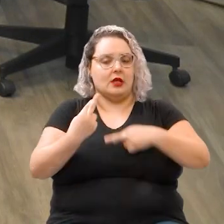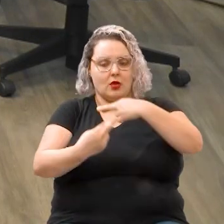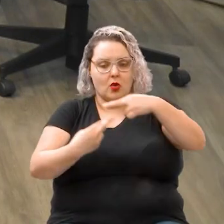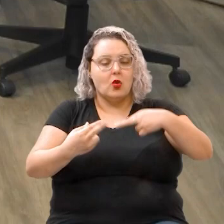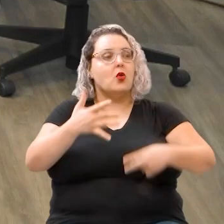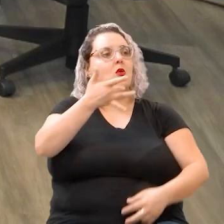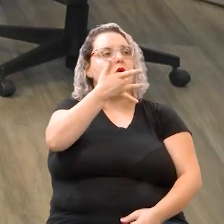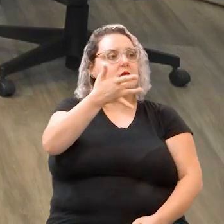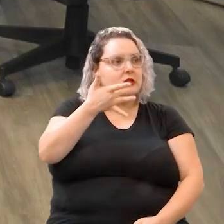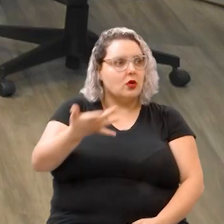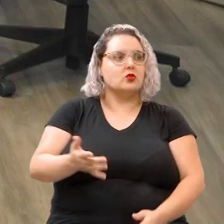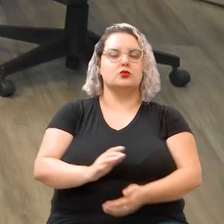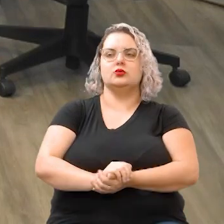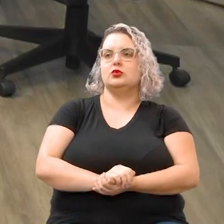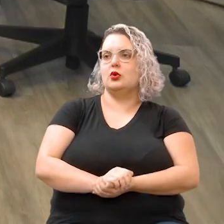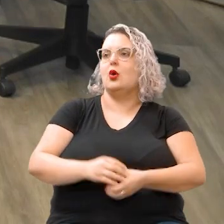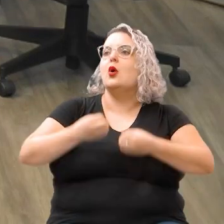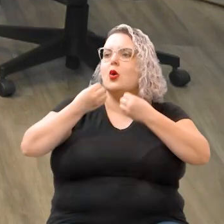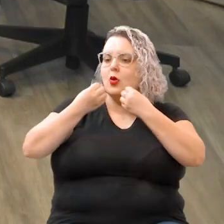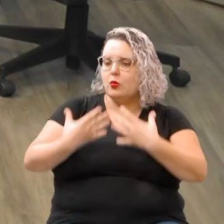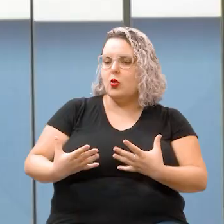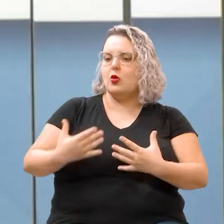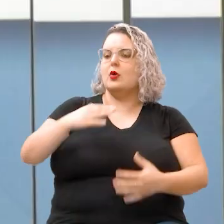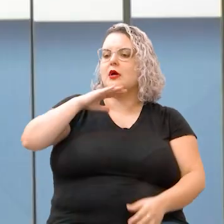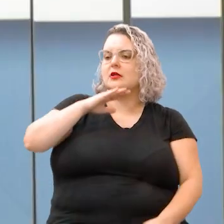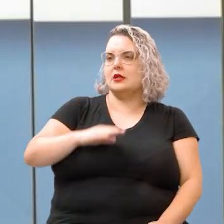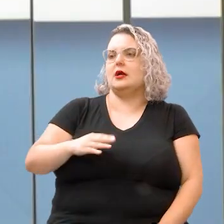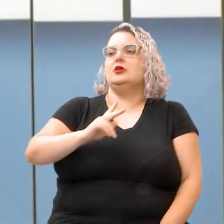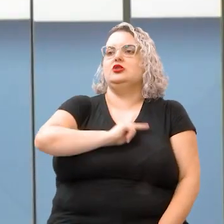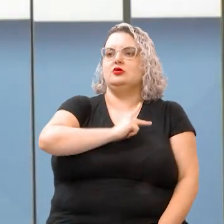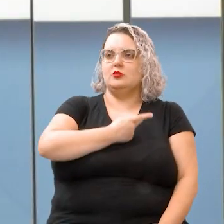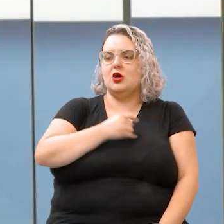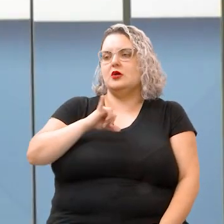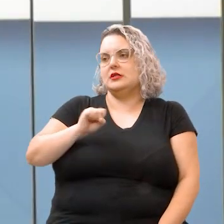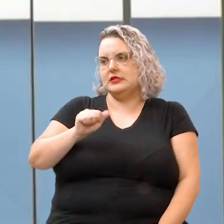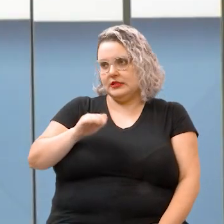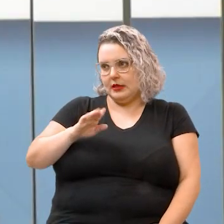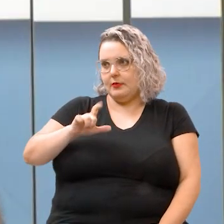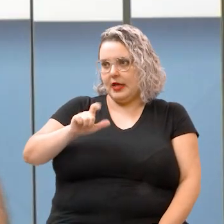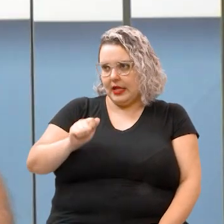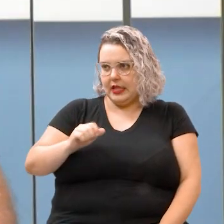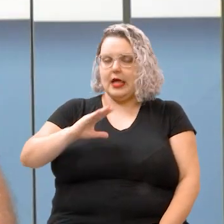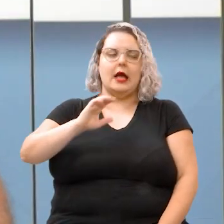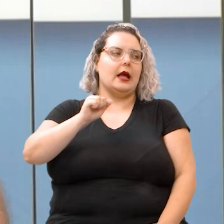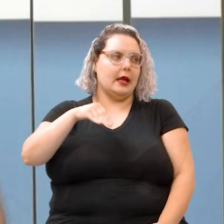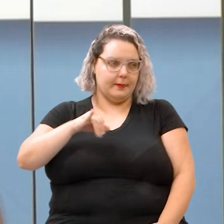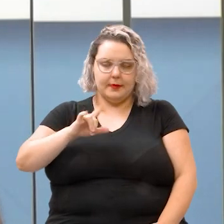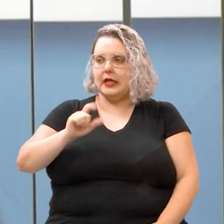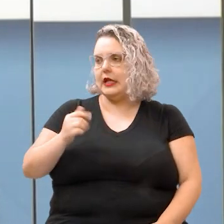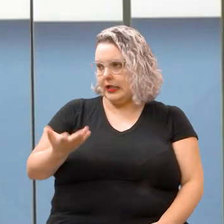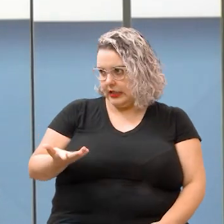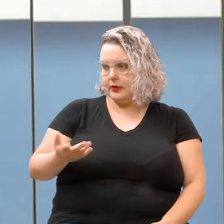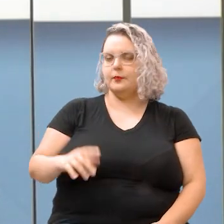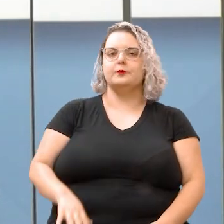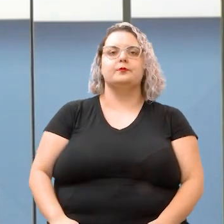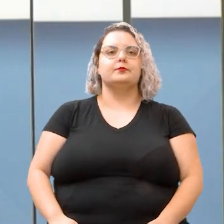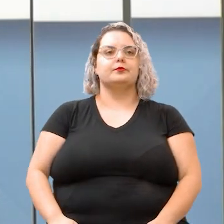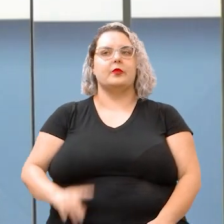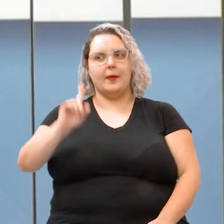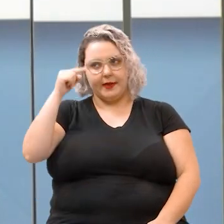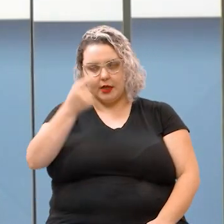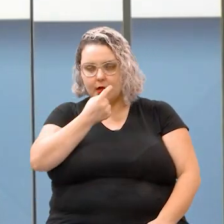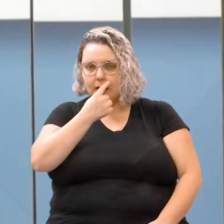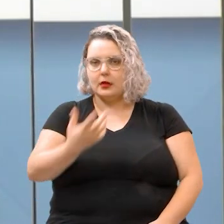à saúde bucal? Boa tarde, Paulo, Isabela, Camila. Como presidente da Comissão do